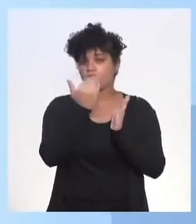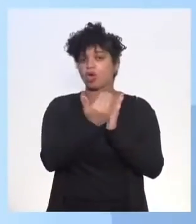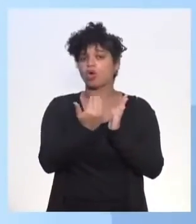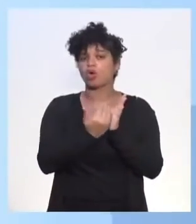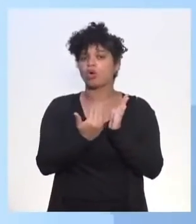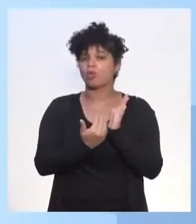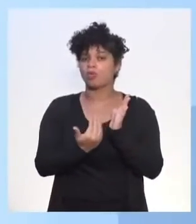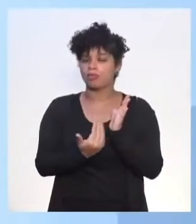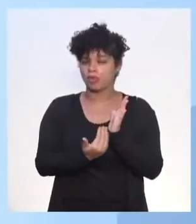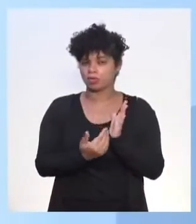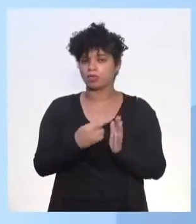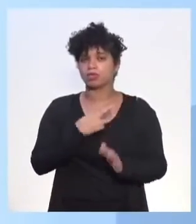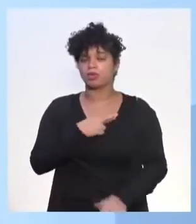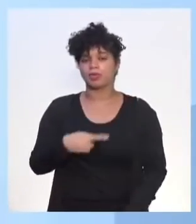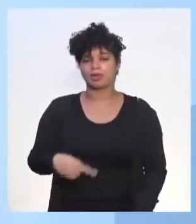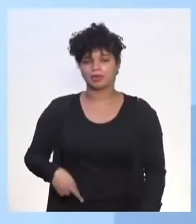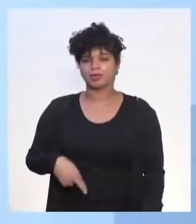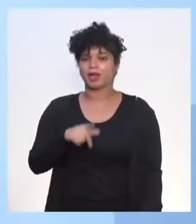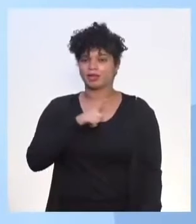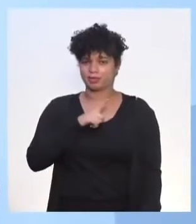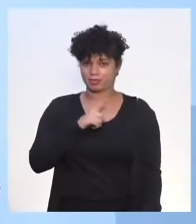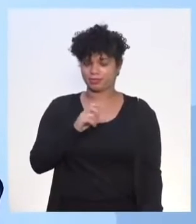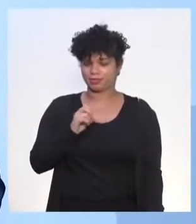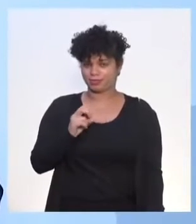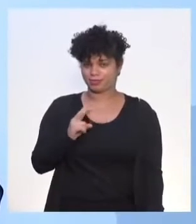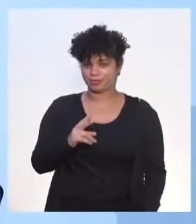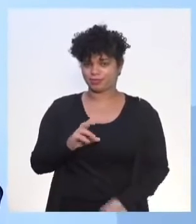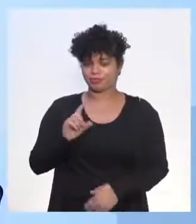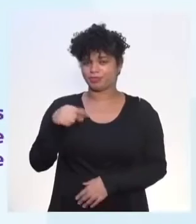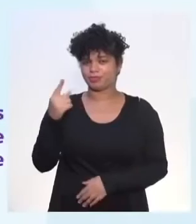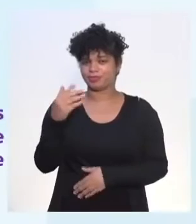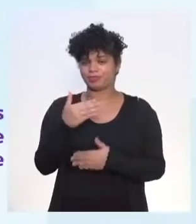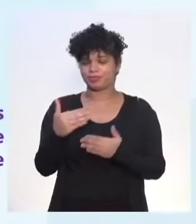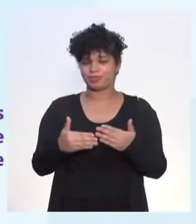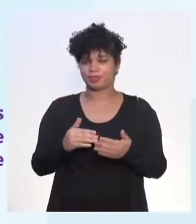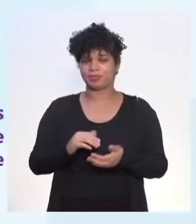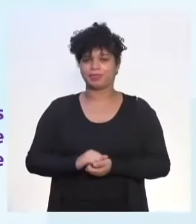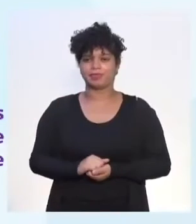aí uma república. Legal? Próxima tela.